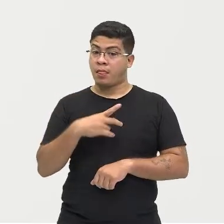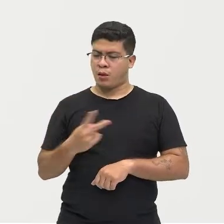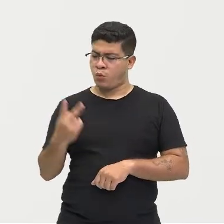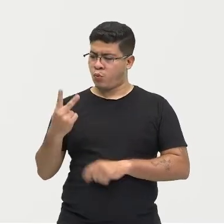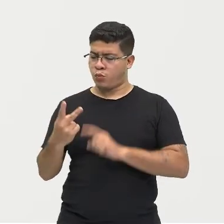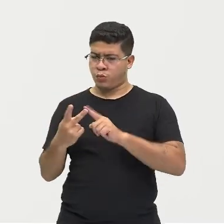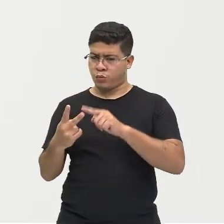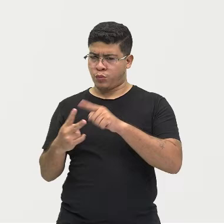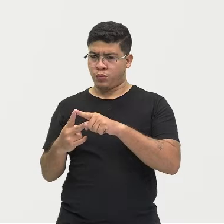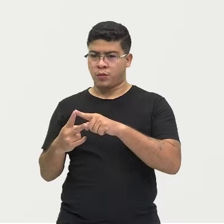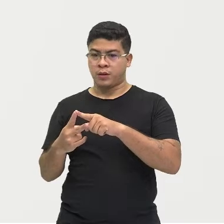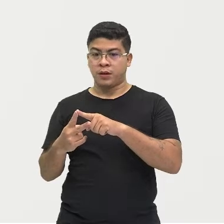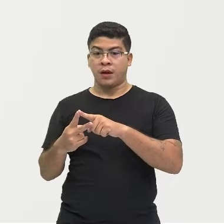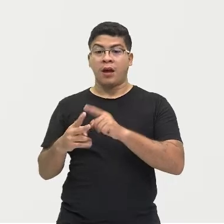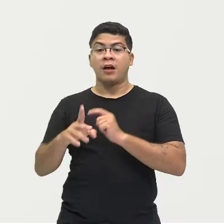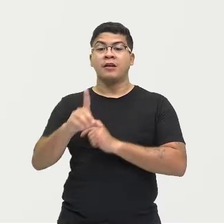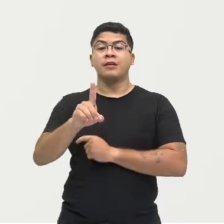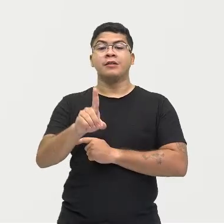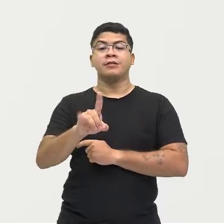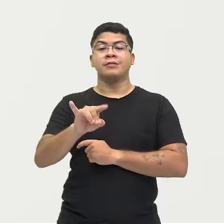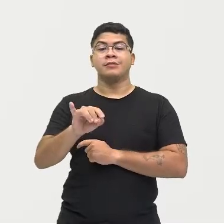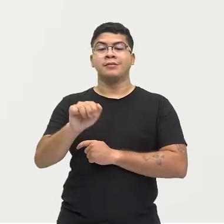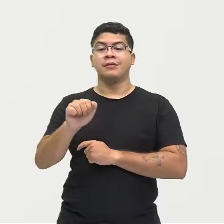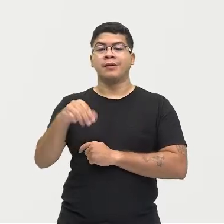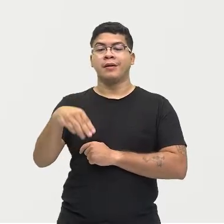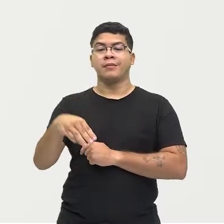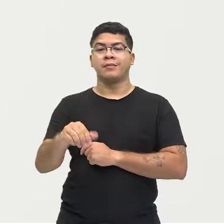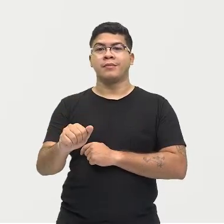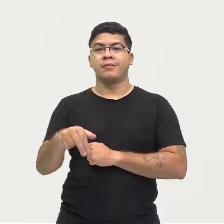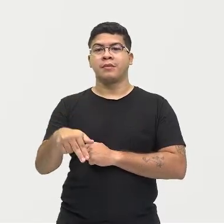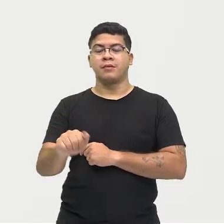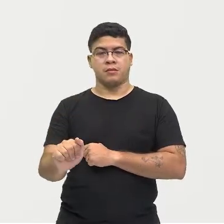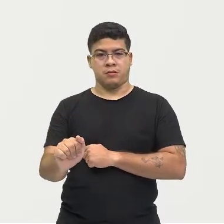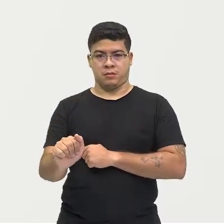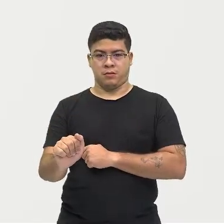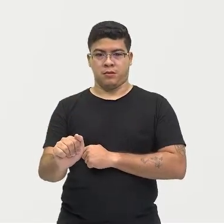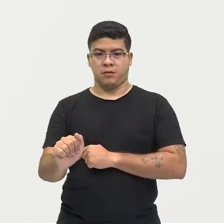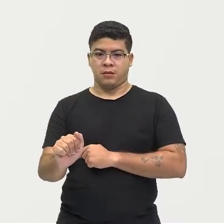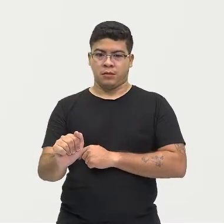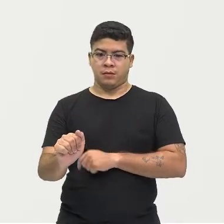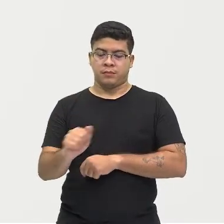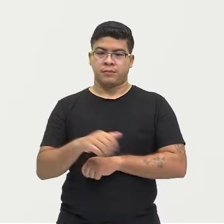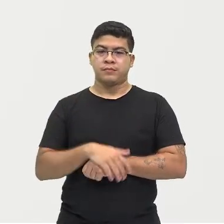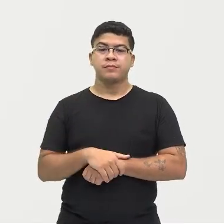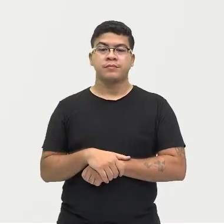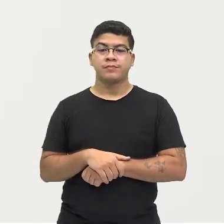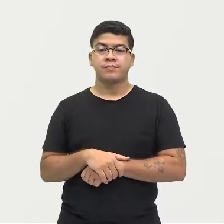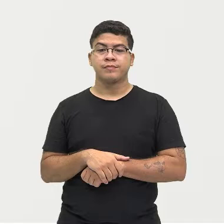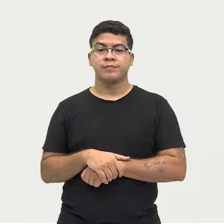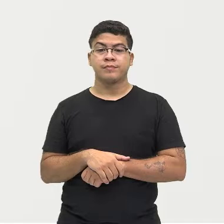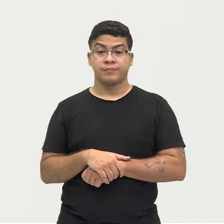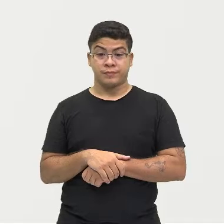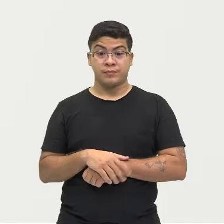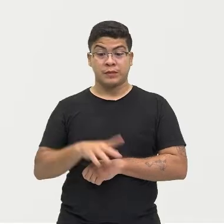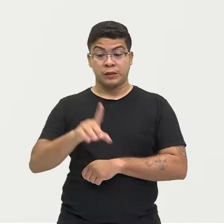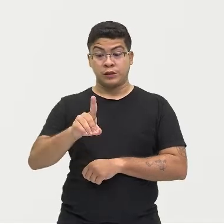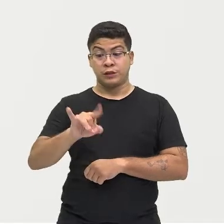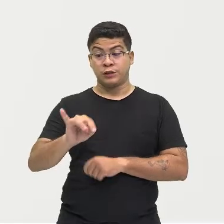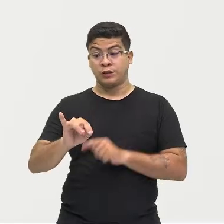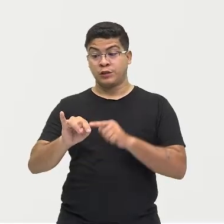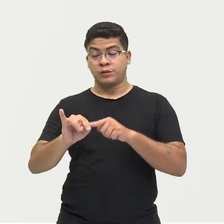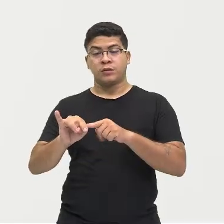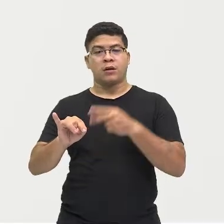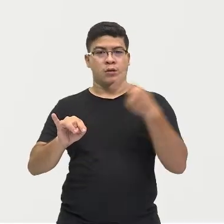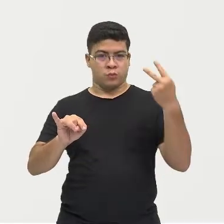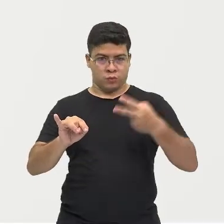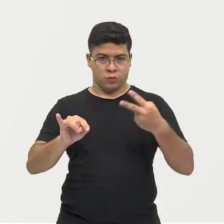o grupo amino, que é o NH2, ela é chamada de diamina, porque tem duas vezes